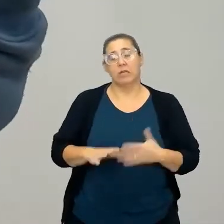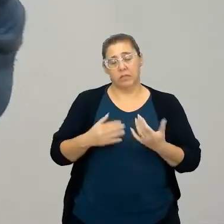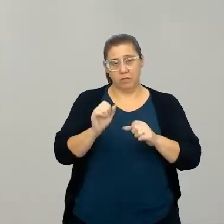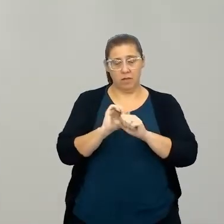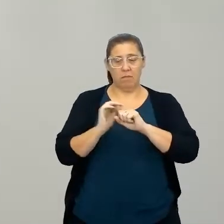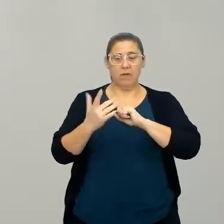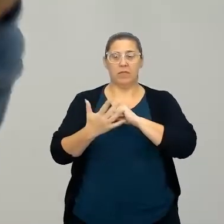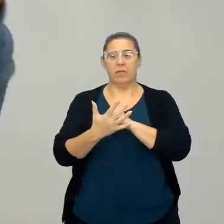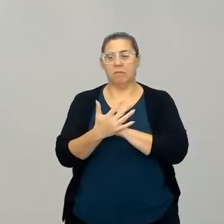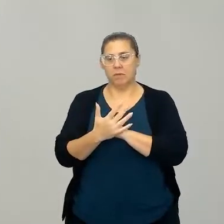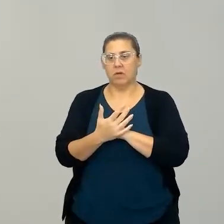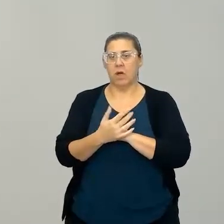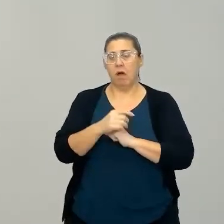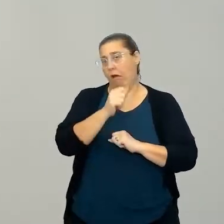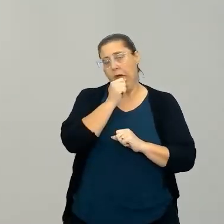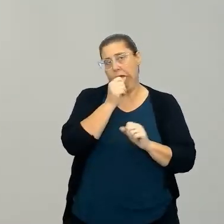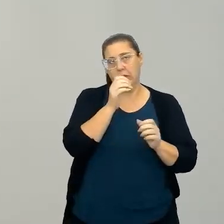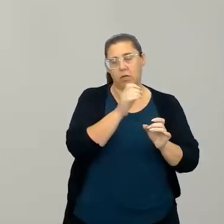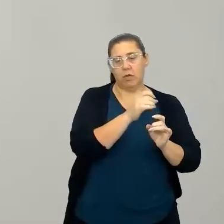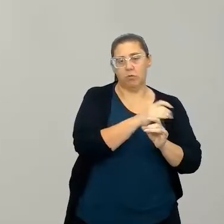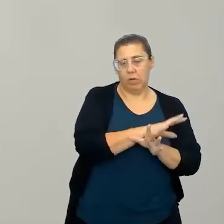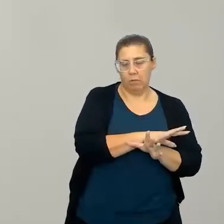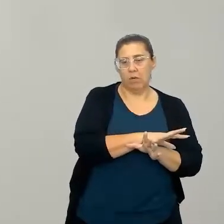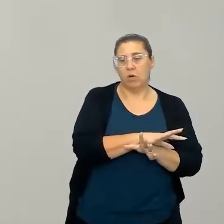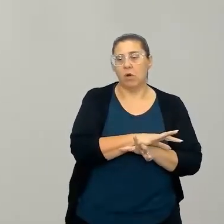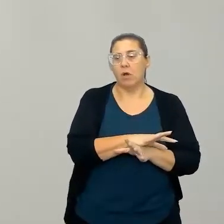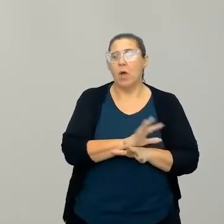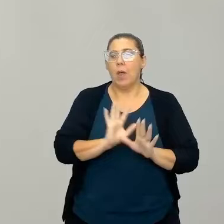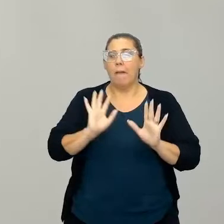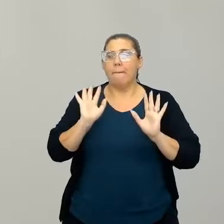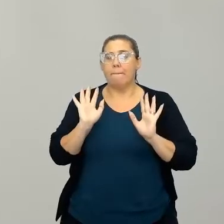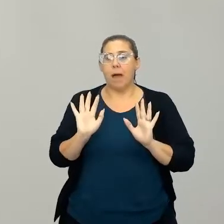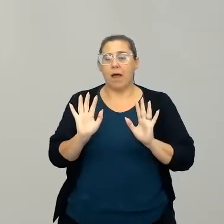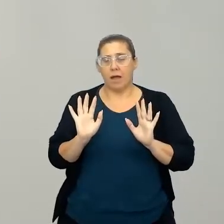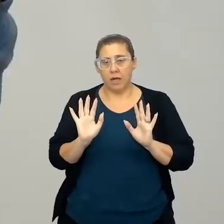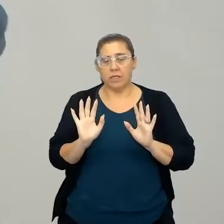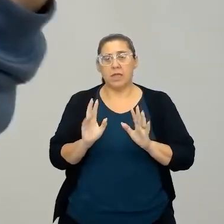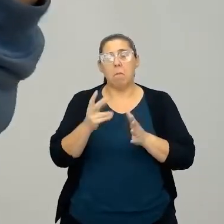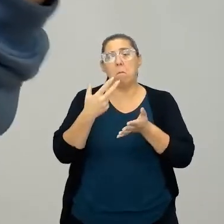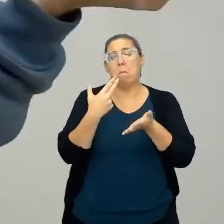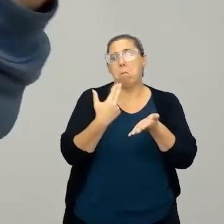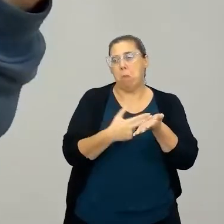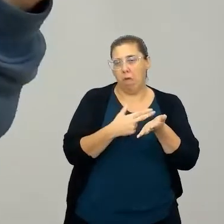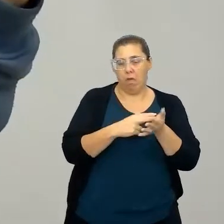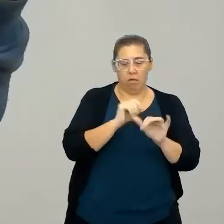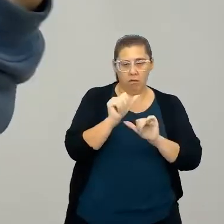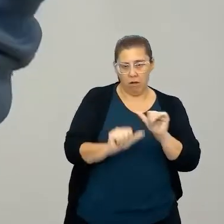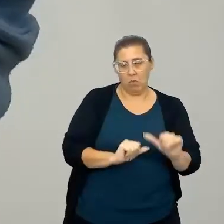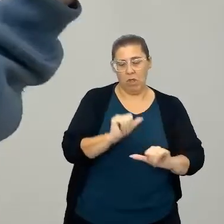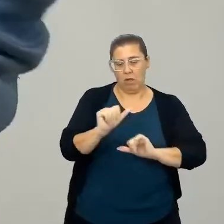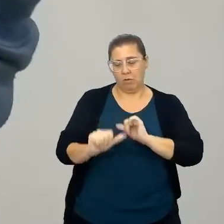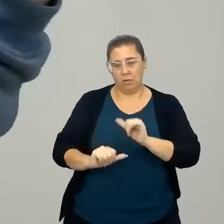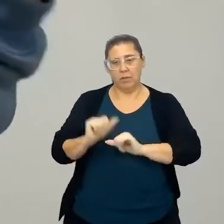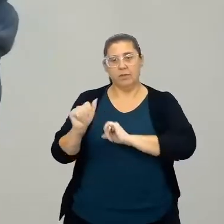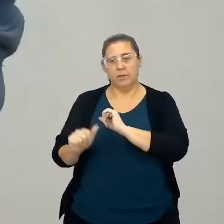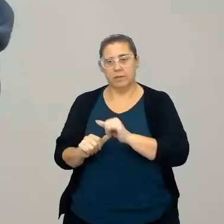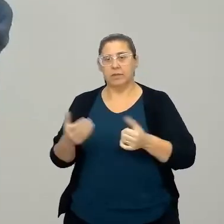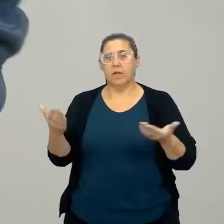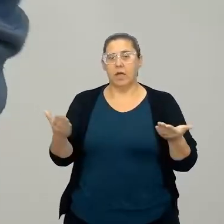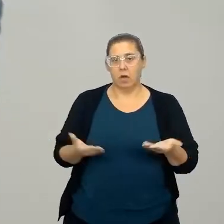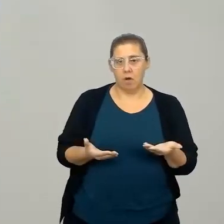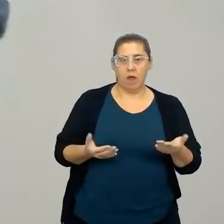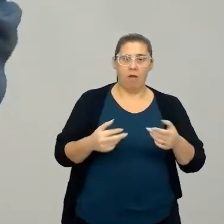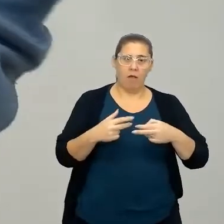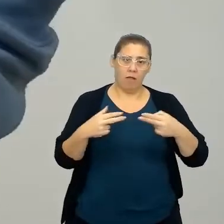pandemia, ela não terminou, lógico, ainda, né? Mas mesmo com essas mudanças todas, e agora as coisas